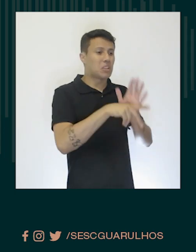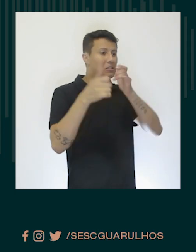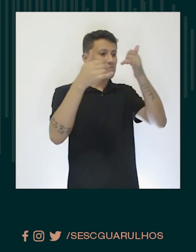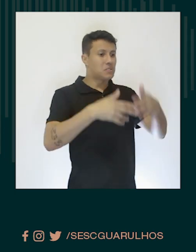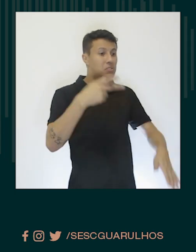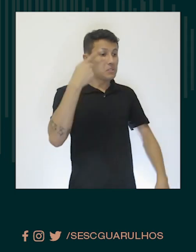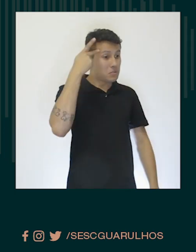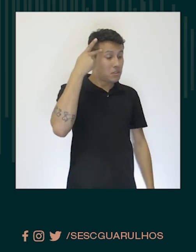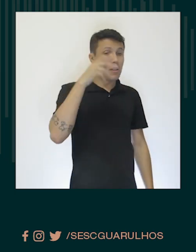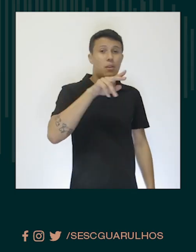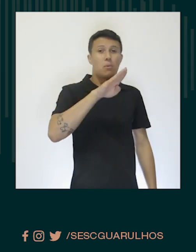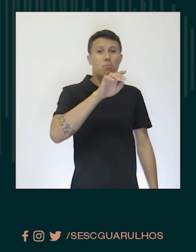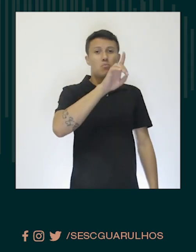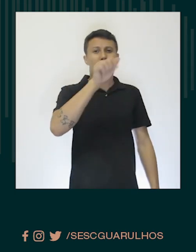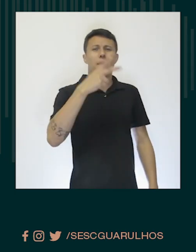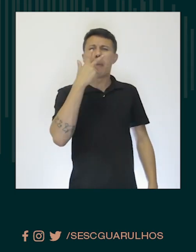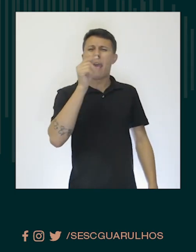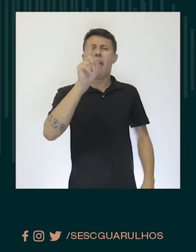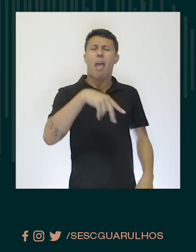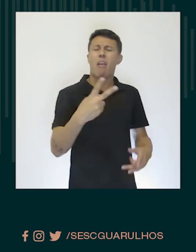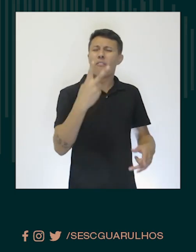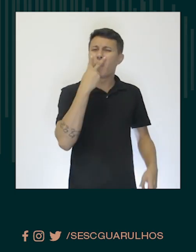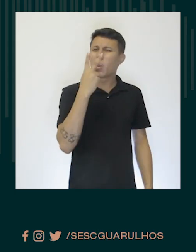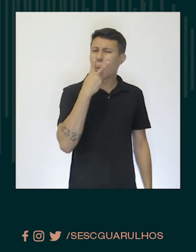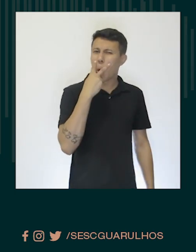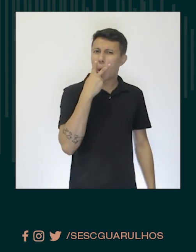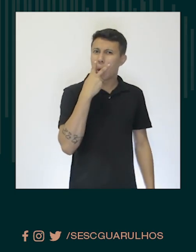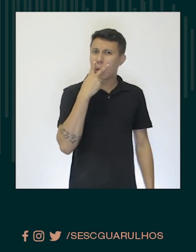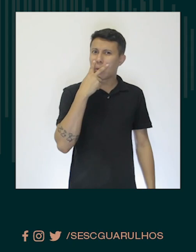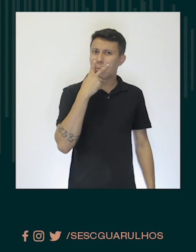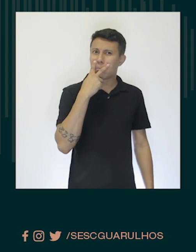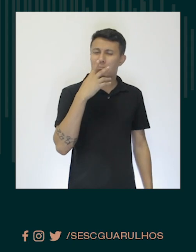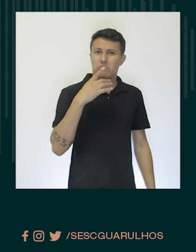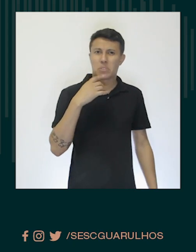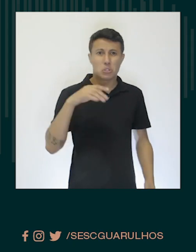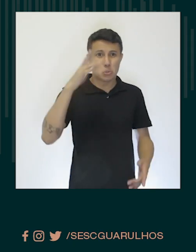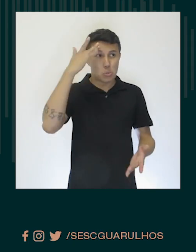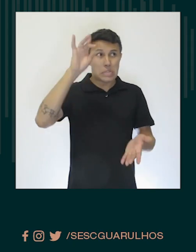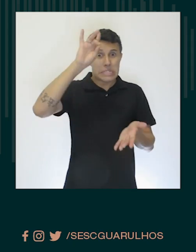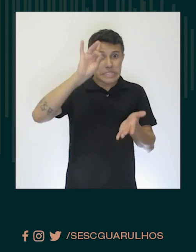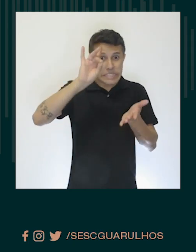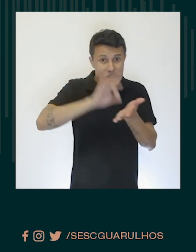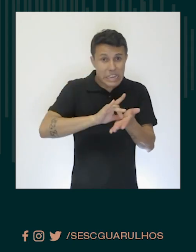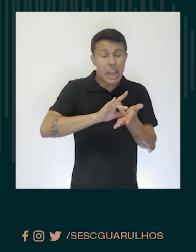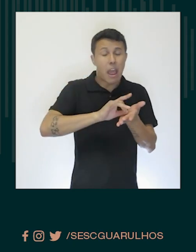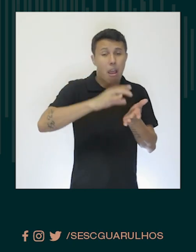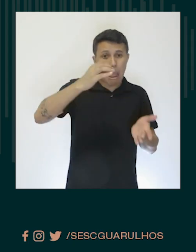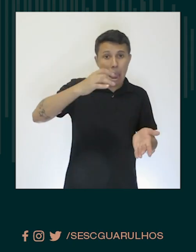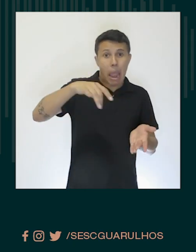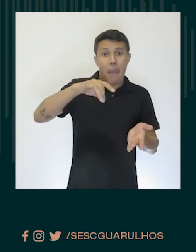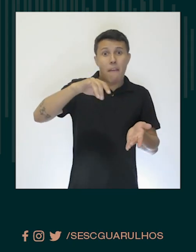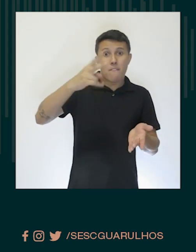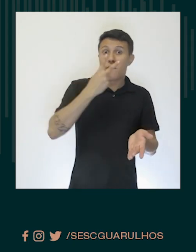São Paulo. A Buda é lá de Vitória, acho que ela é de Espírito Santo, só não sei se é Vitória mesmo.